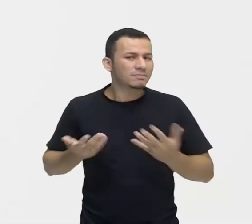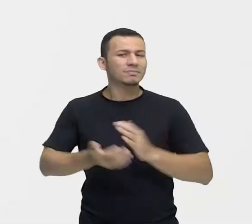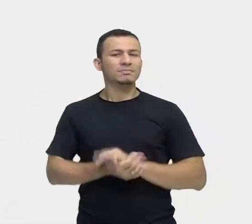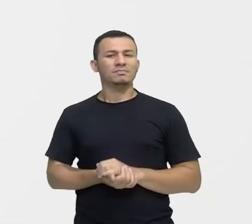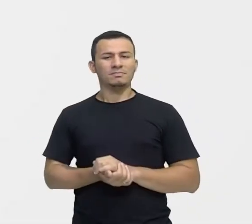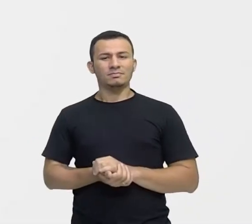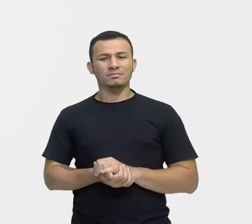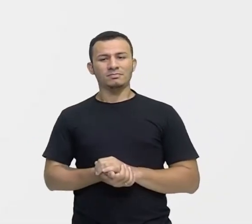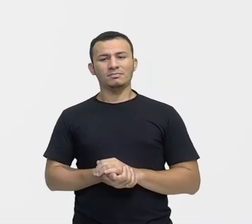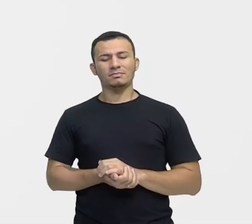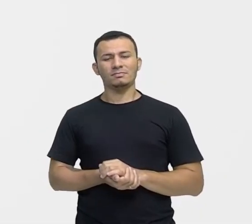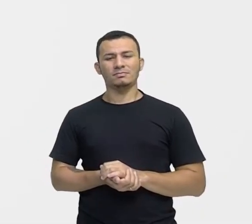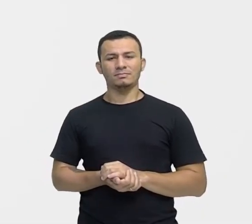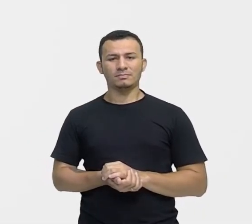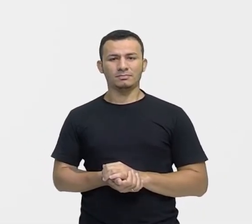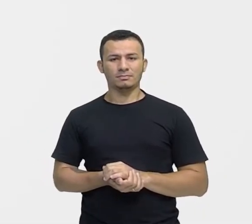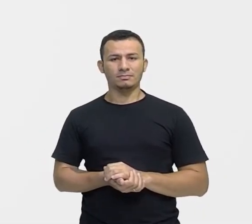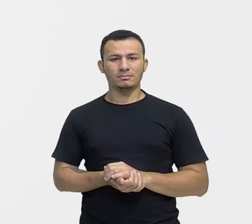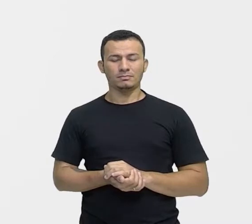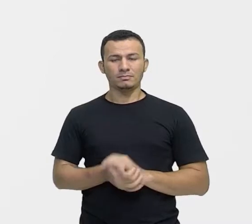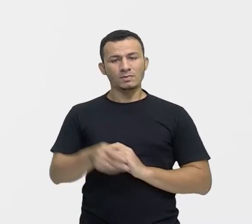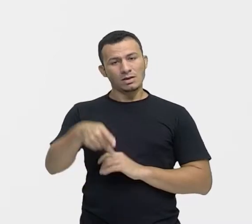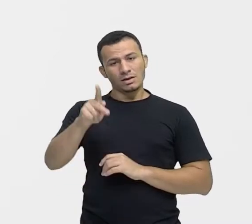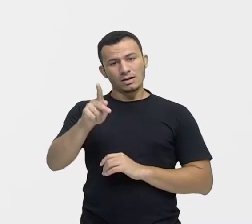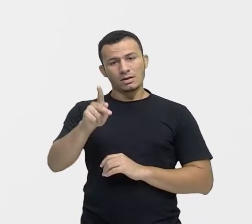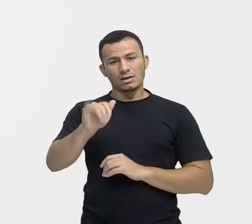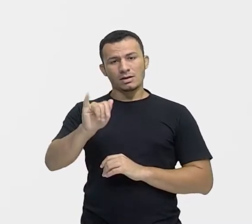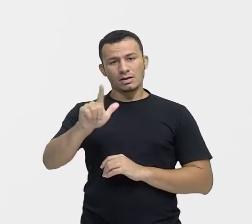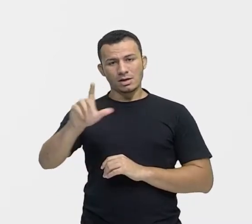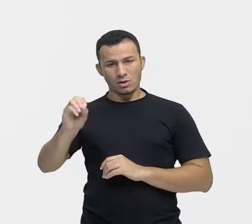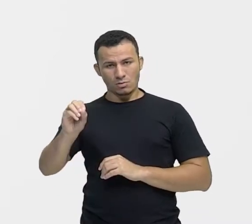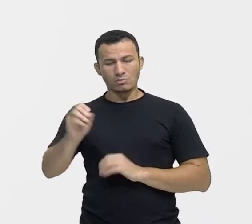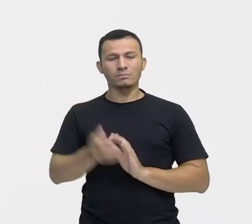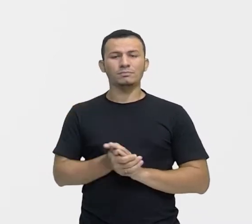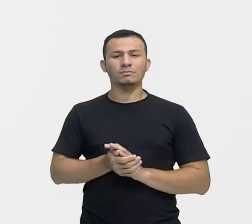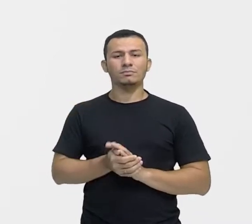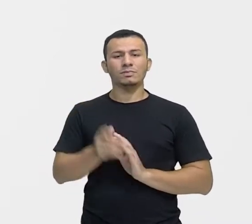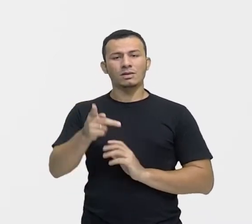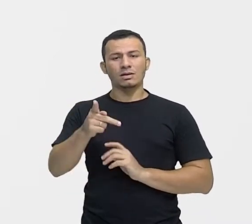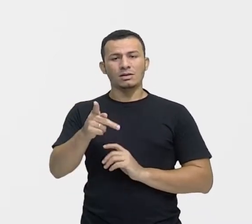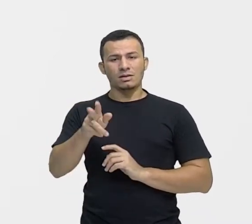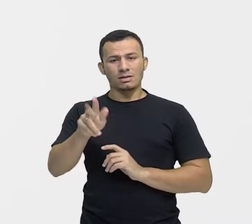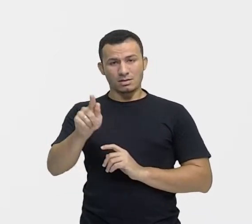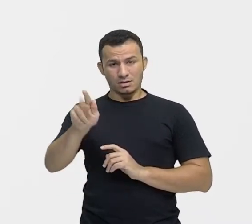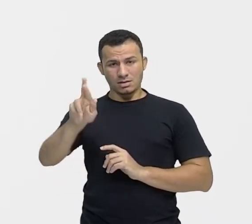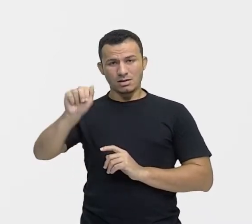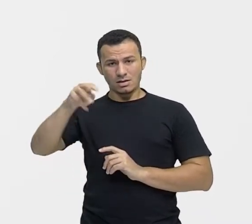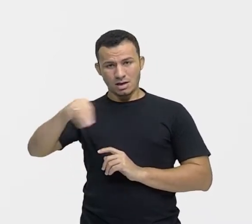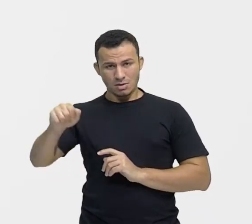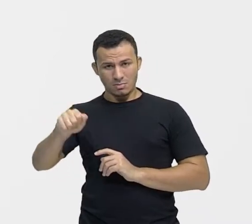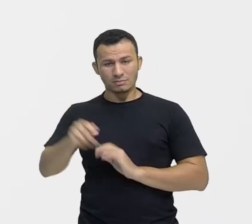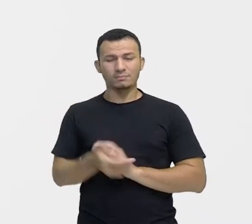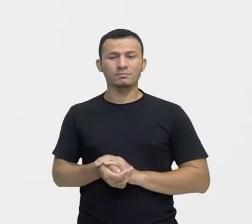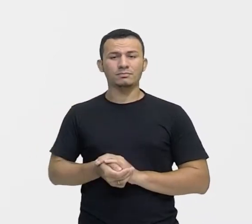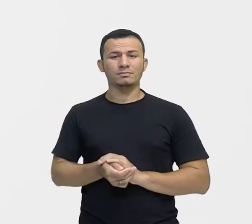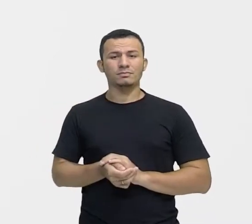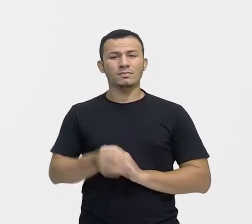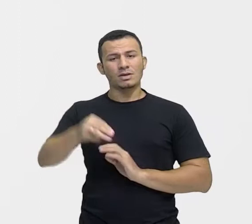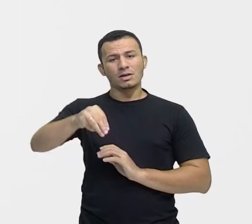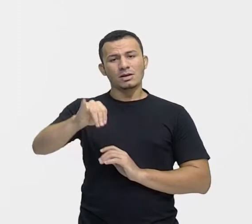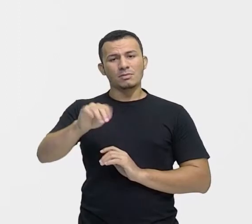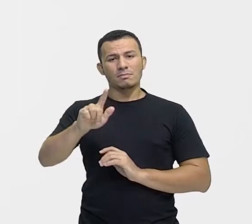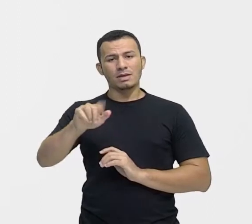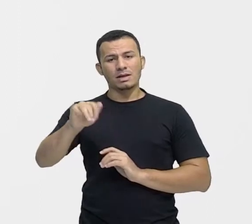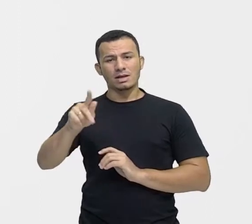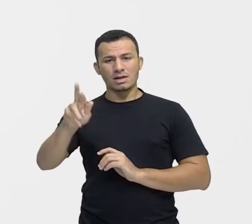tela. O quilograma, o grama e o miligrama. Entre as unidades de